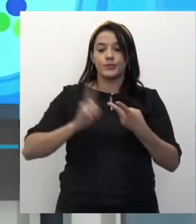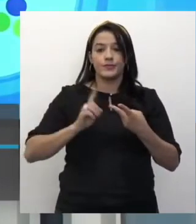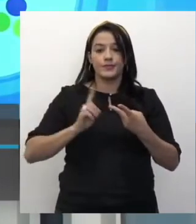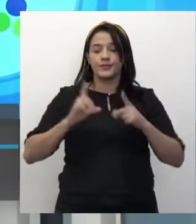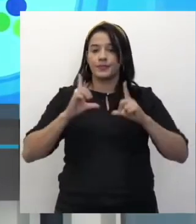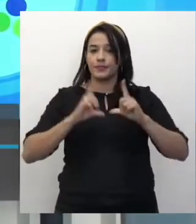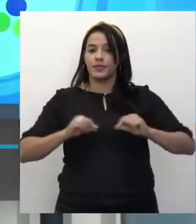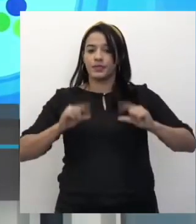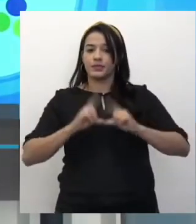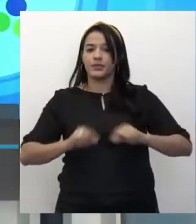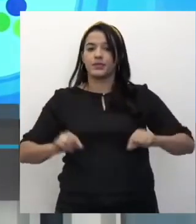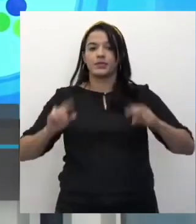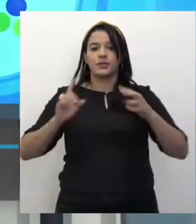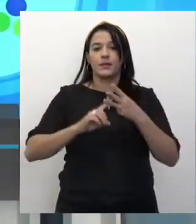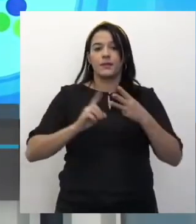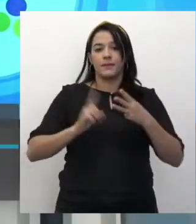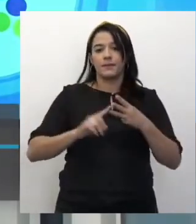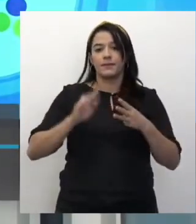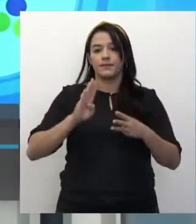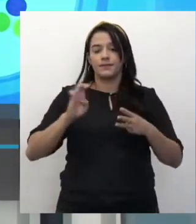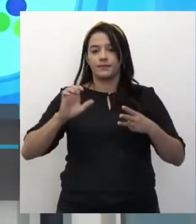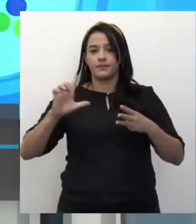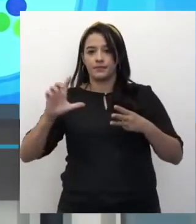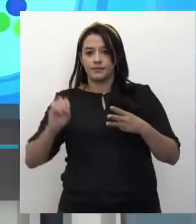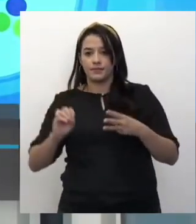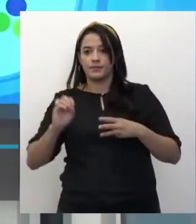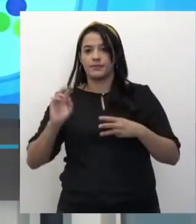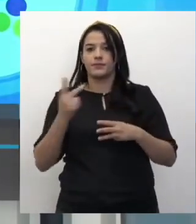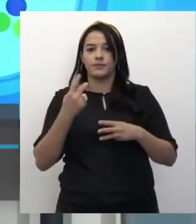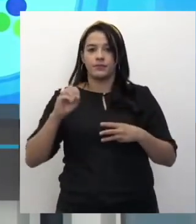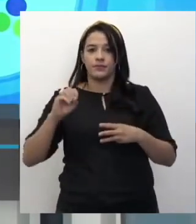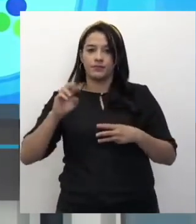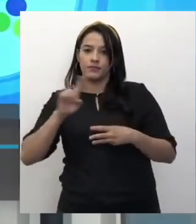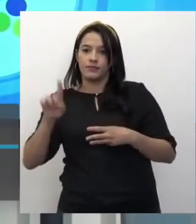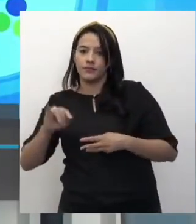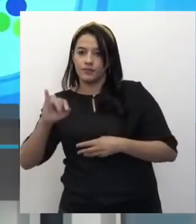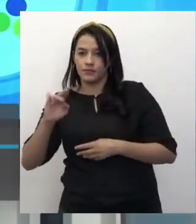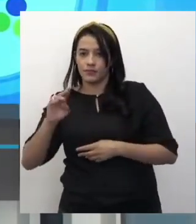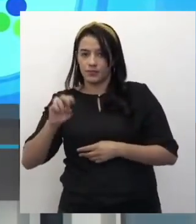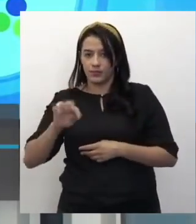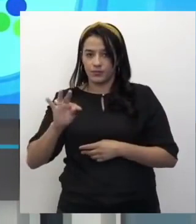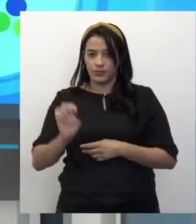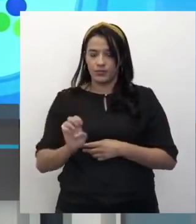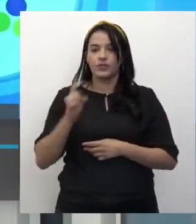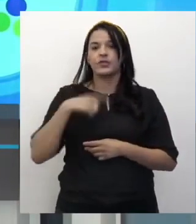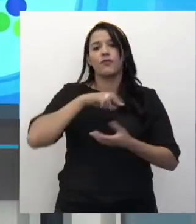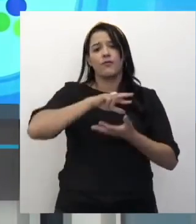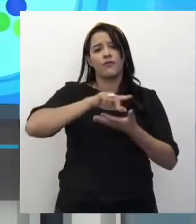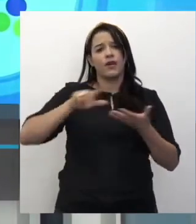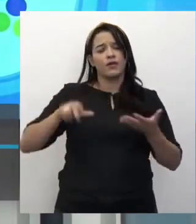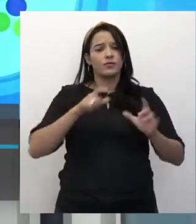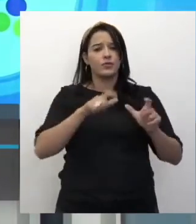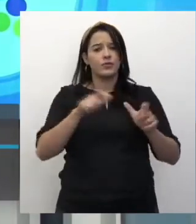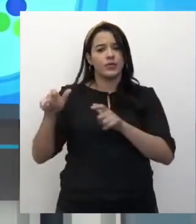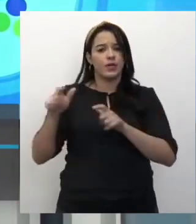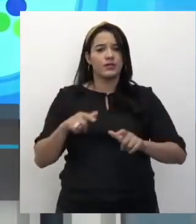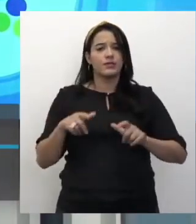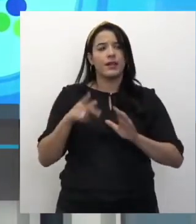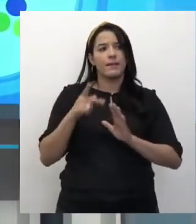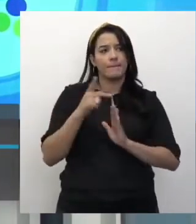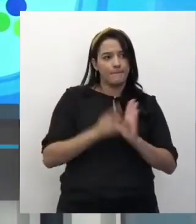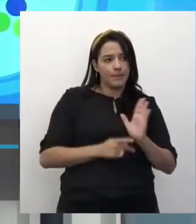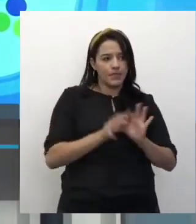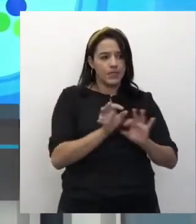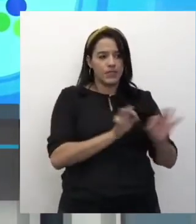em 1960, para ser a capital administrativa e política do Brasil, mas é lógico que com o passar do tempo, né,